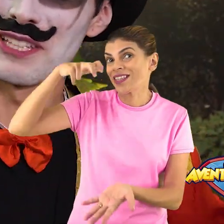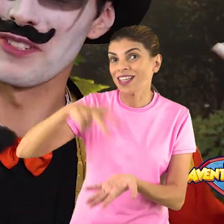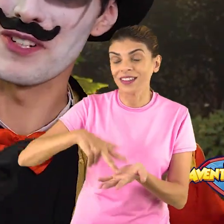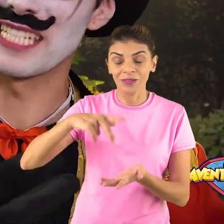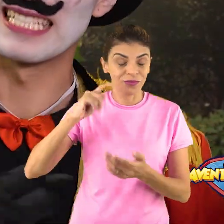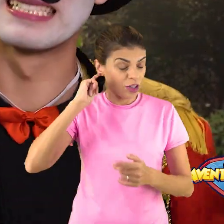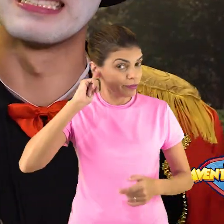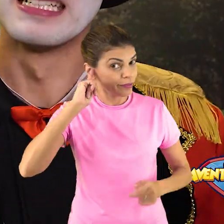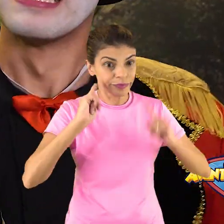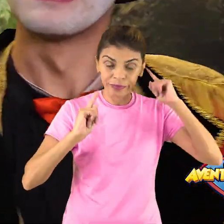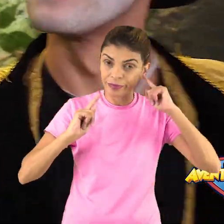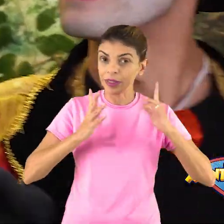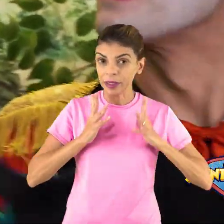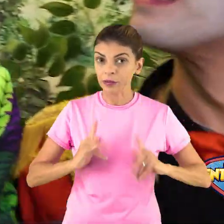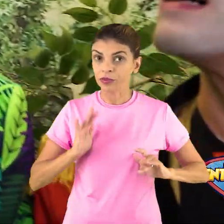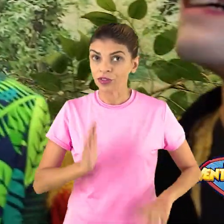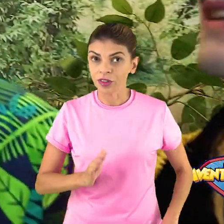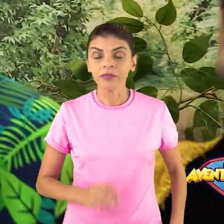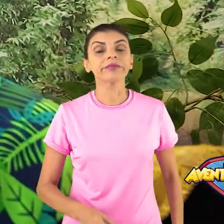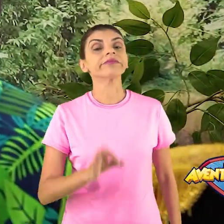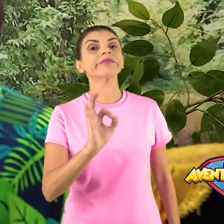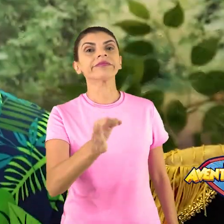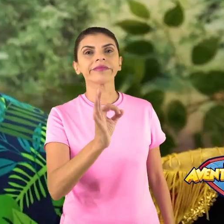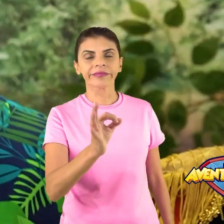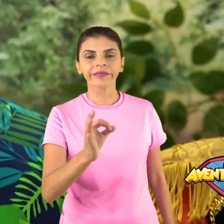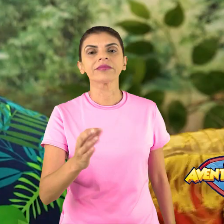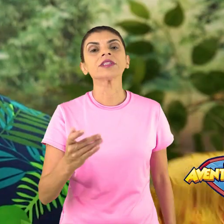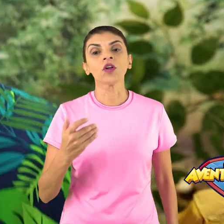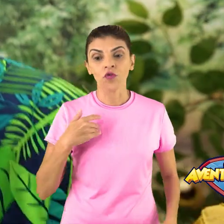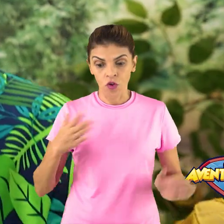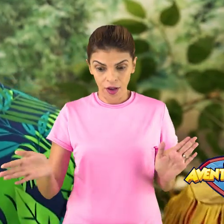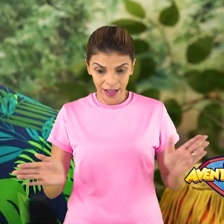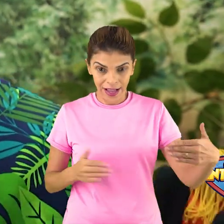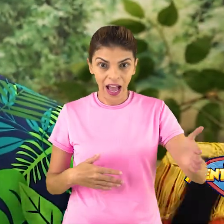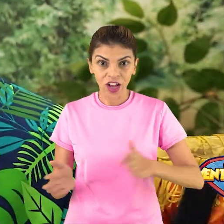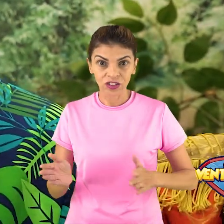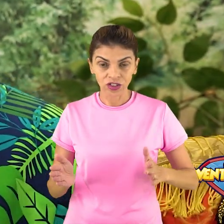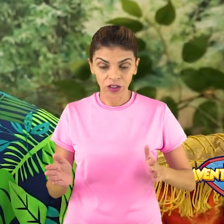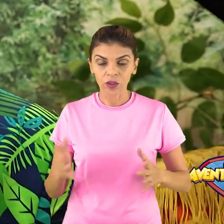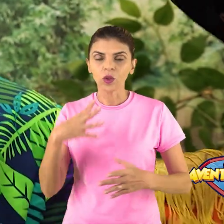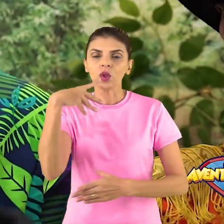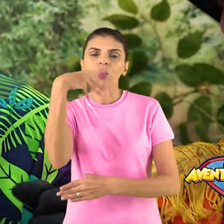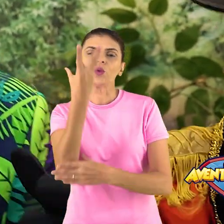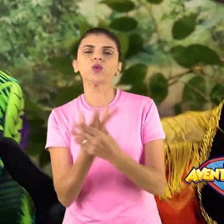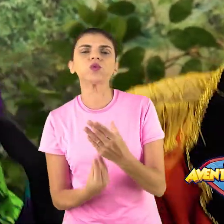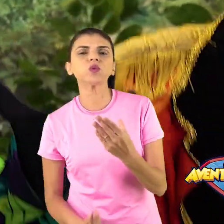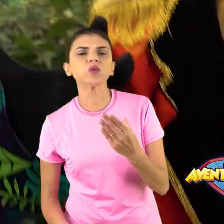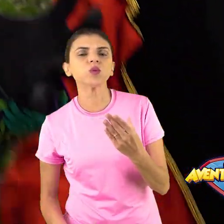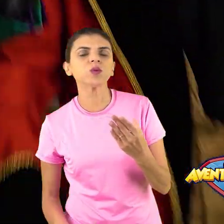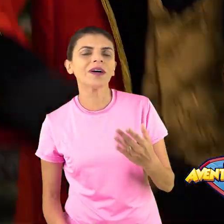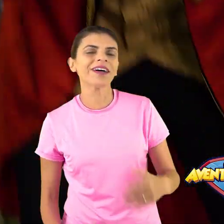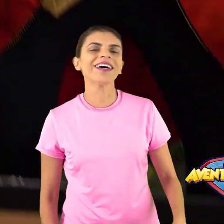limparam os ouvidos hoje? É isso aí! Eu vou entrar nessa caixa e desaparecer!